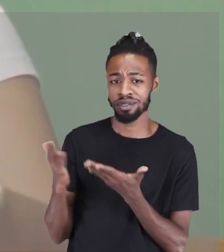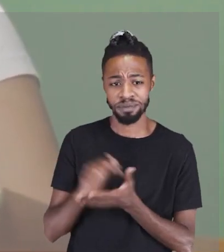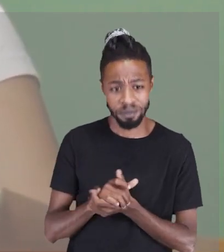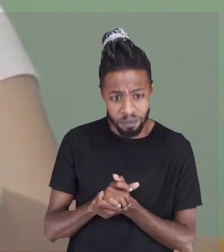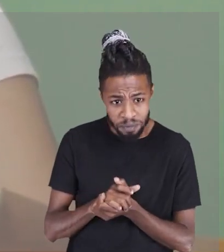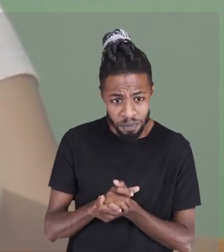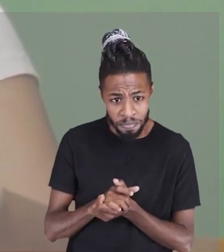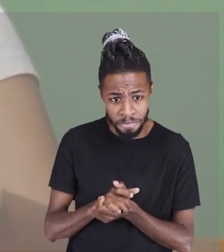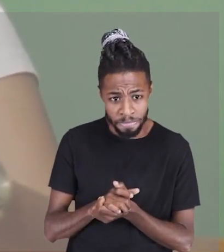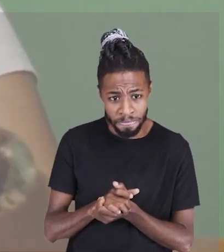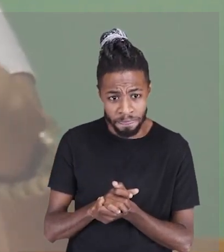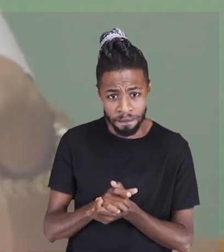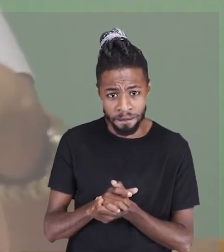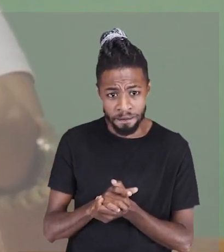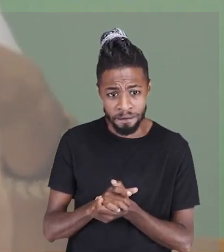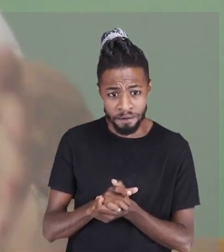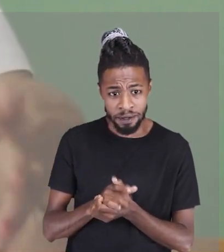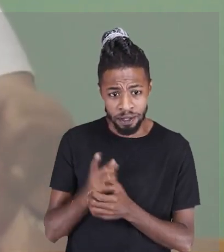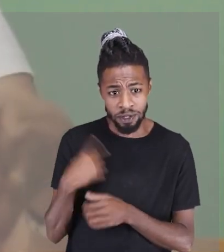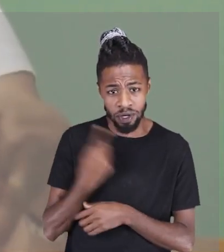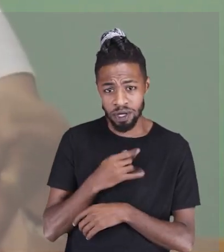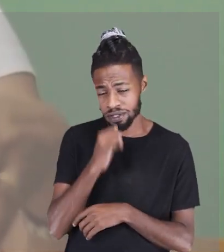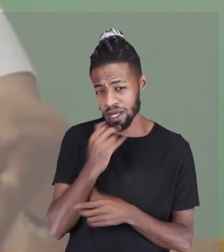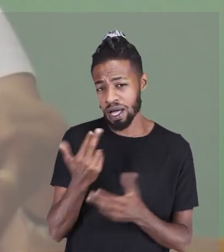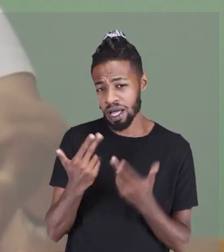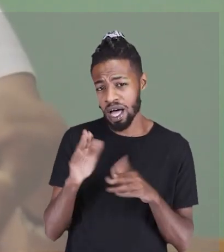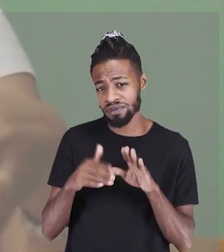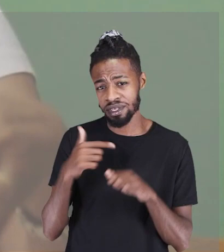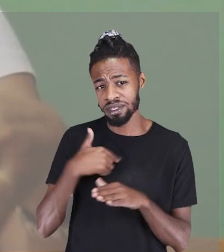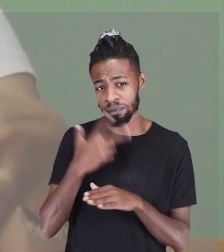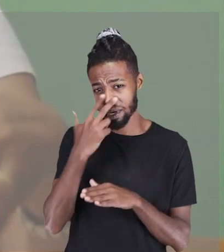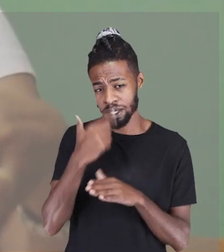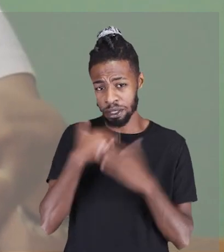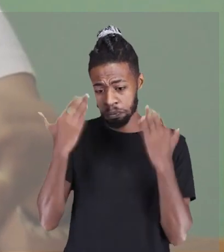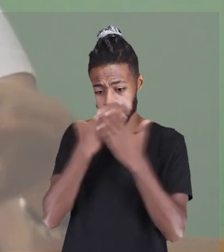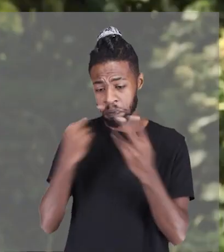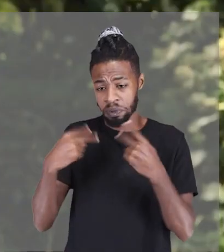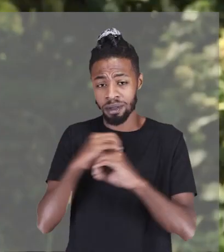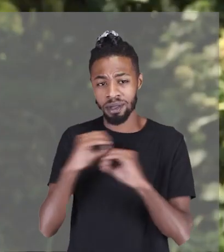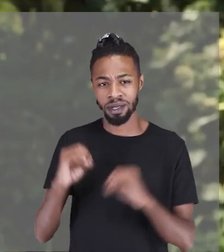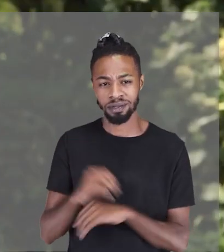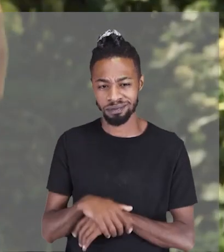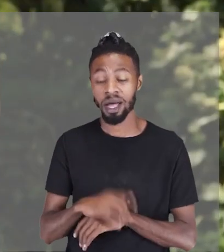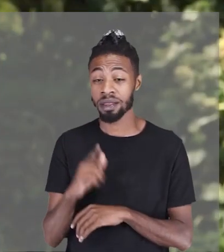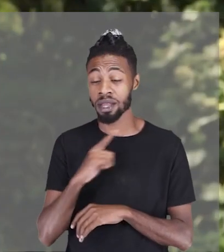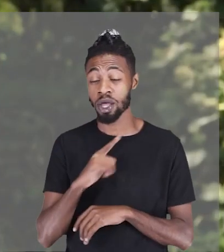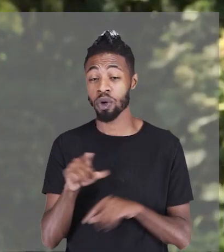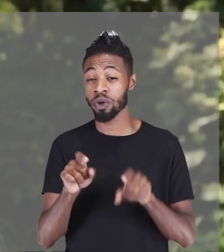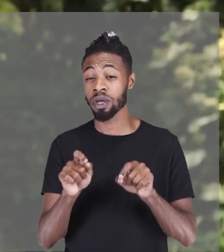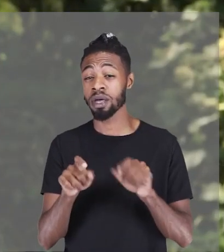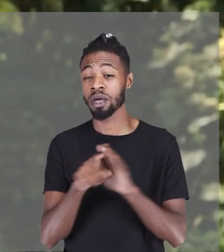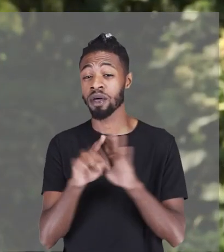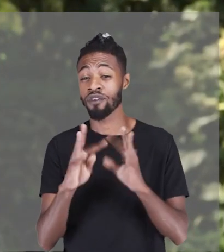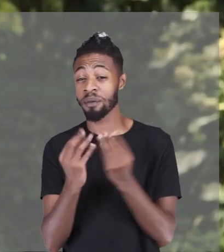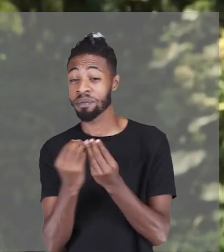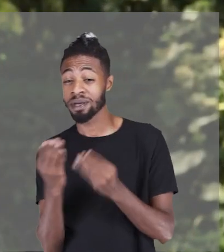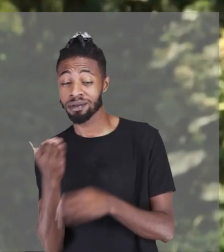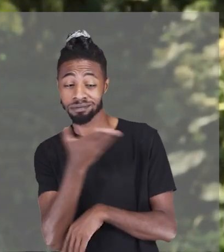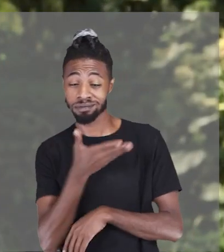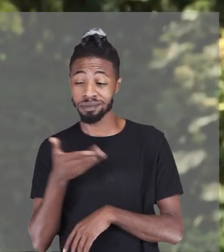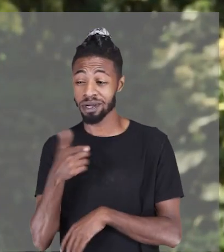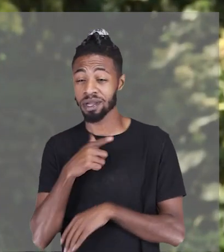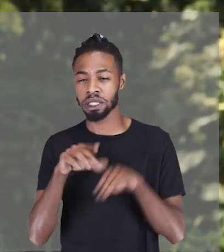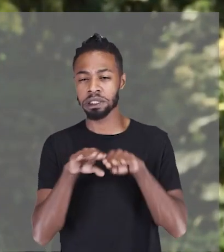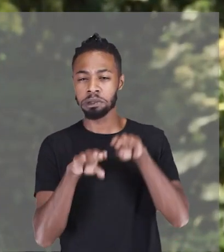trabalhando. Então, assim, nós somos invisíveis também nesse ponto. Existe uma enorme desigualdade entre as